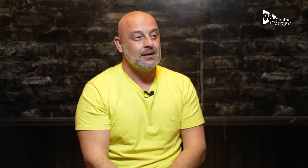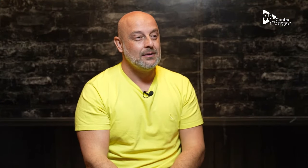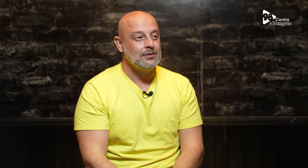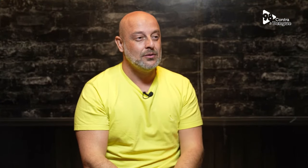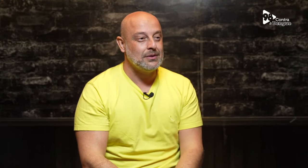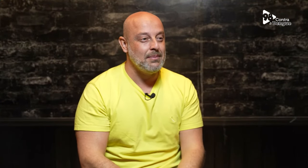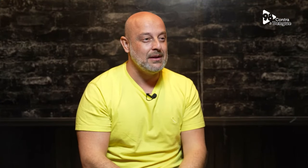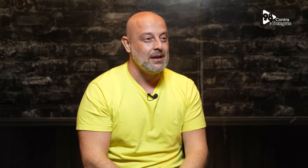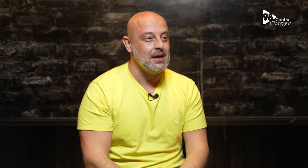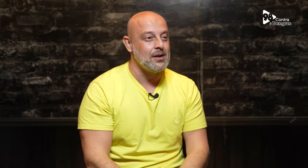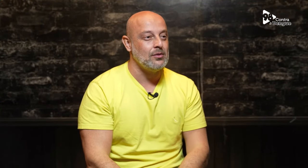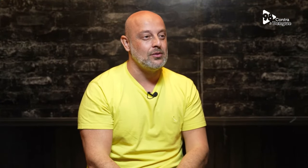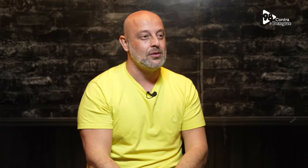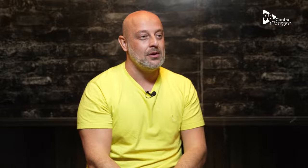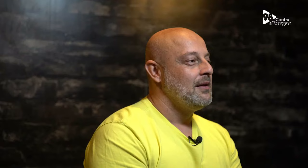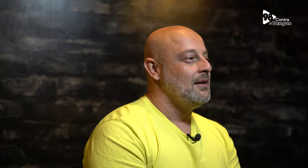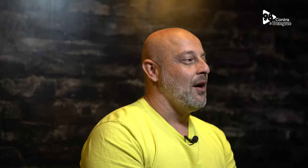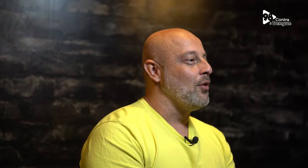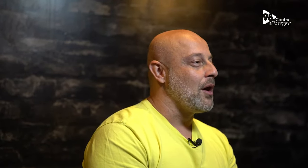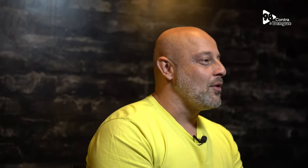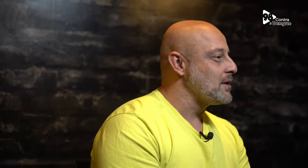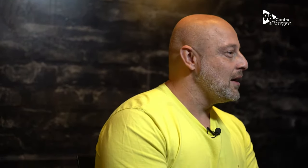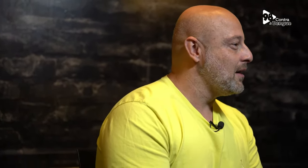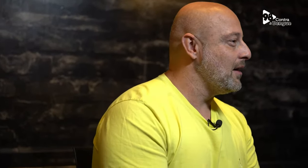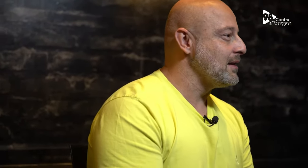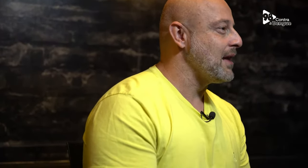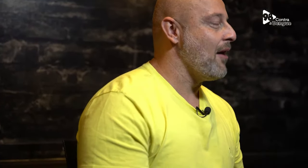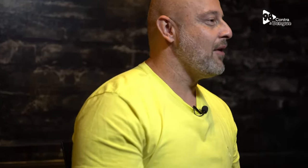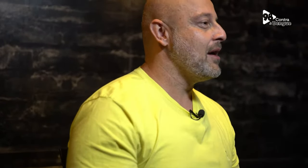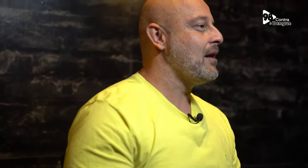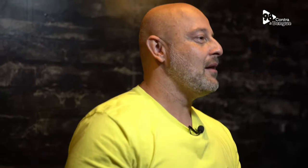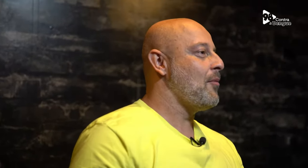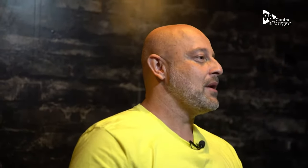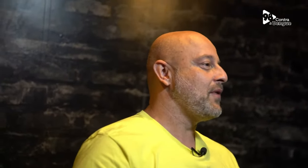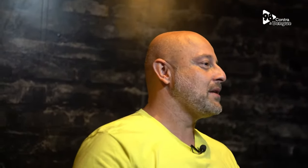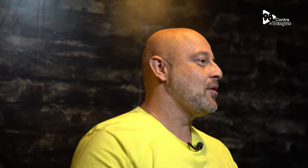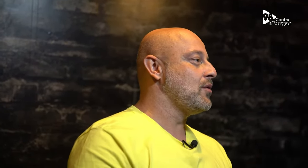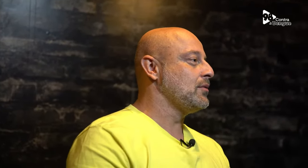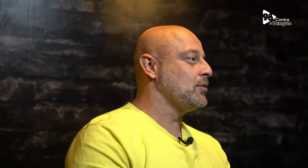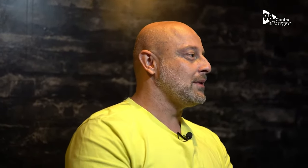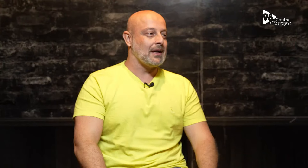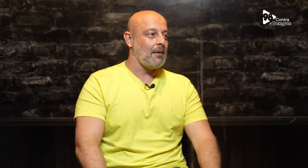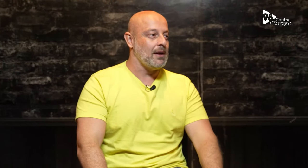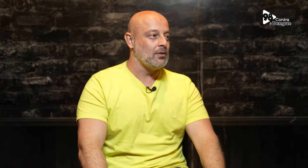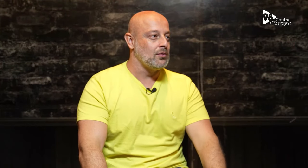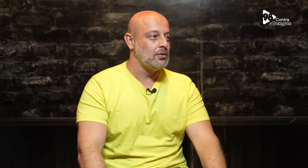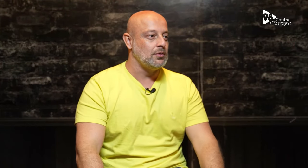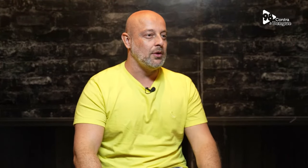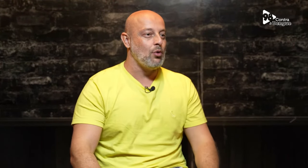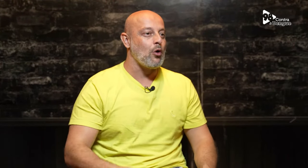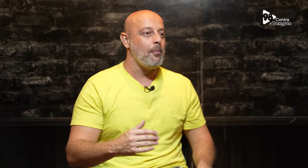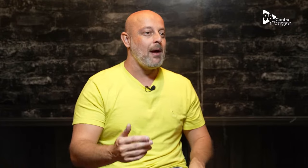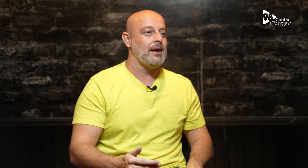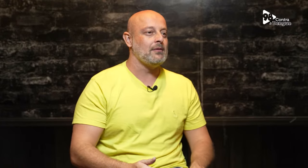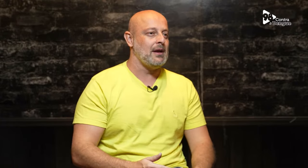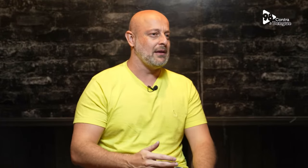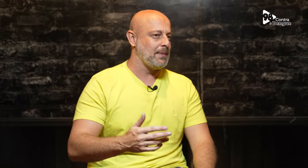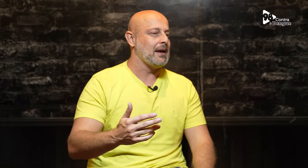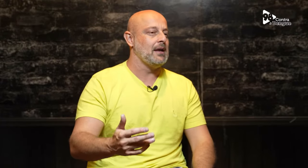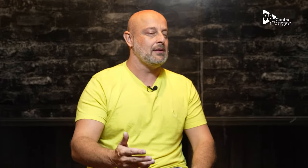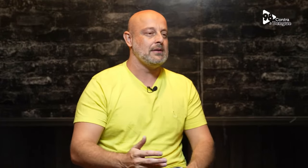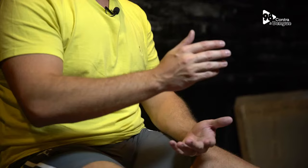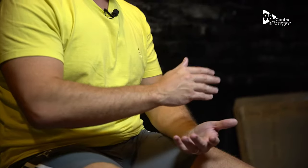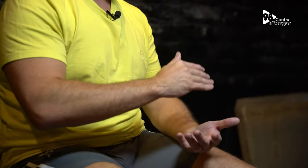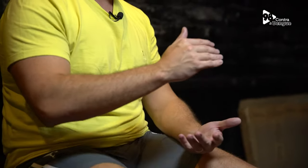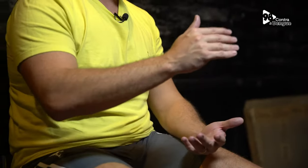na cama o tempo inteiro e a única coisa que que restava era realmente fazer o tratamento e o acompanhamento né